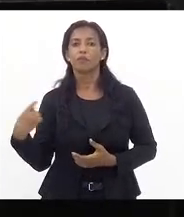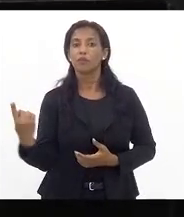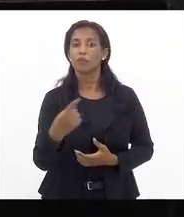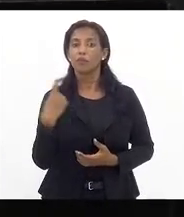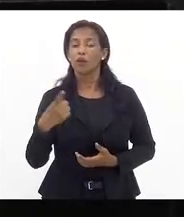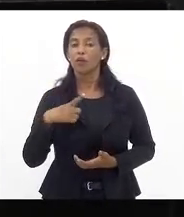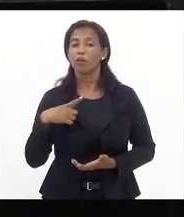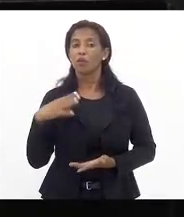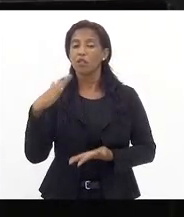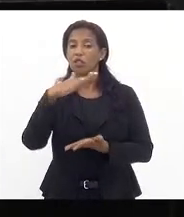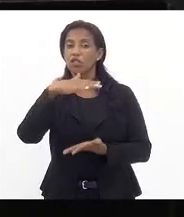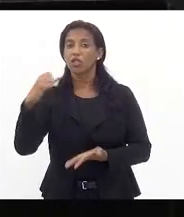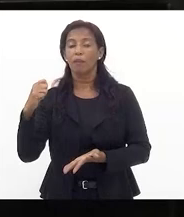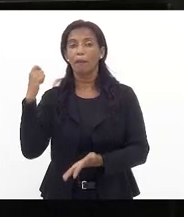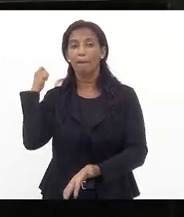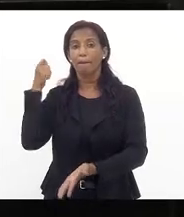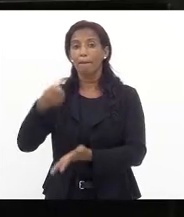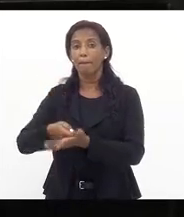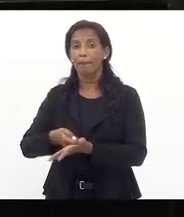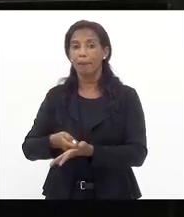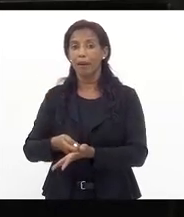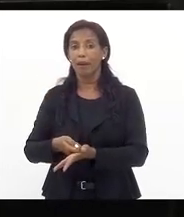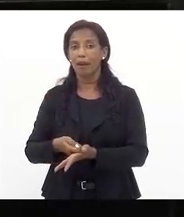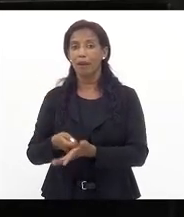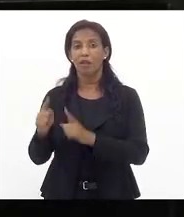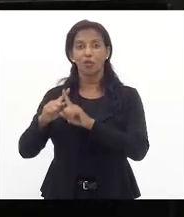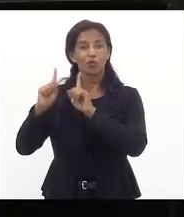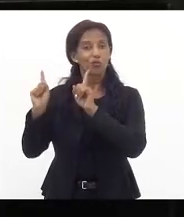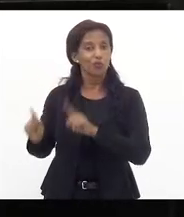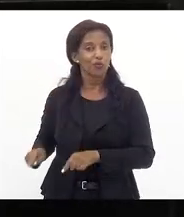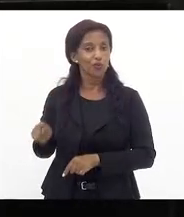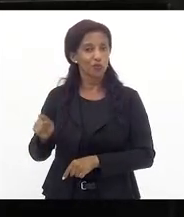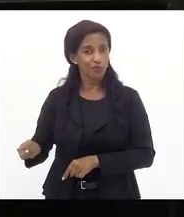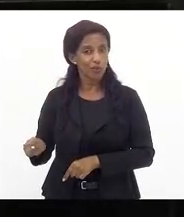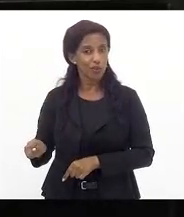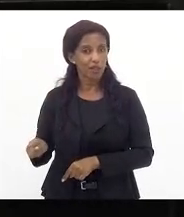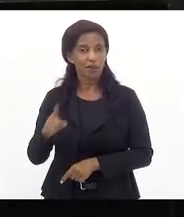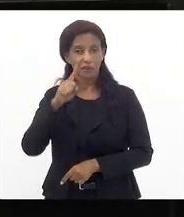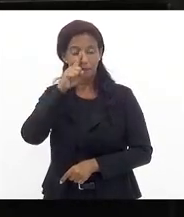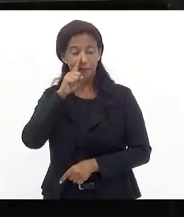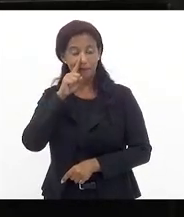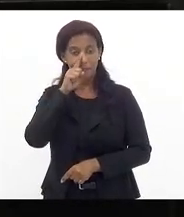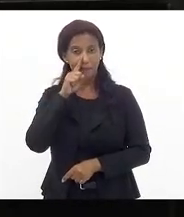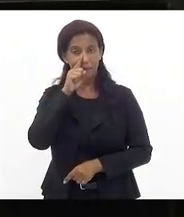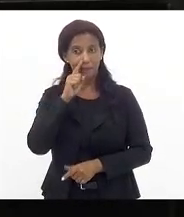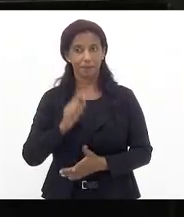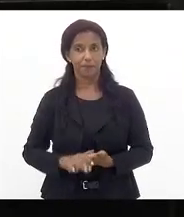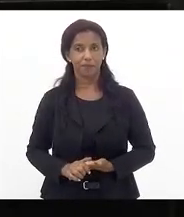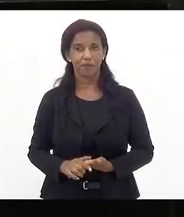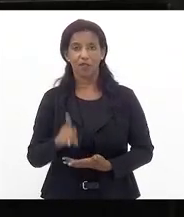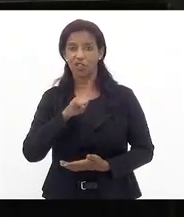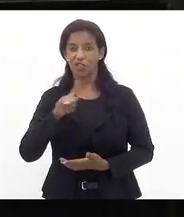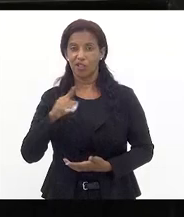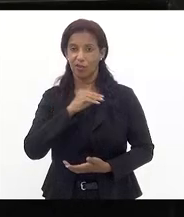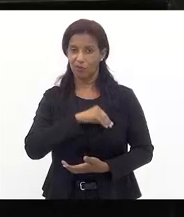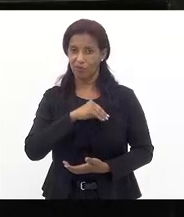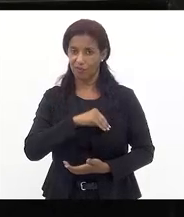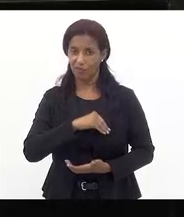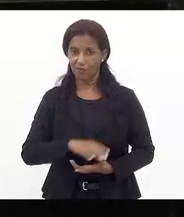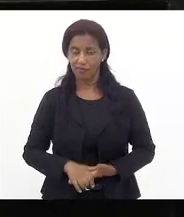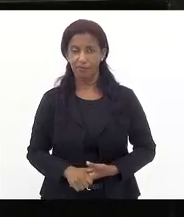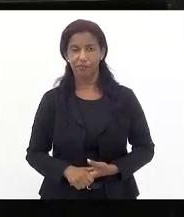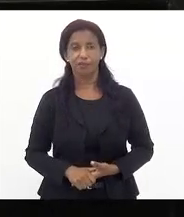seremos intimados a pagar a dívida e os servidores correrão um sério risco de não receber os seus